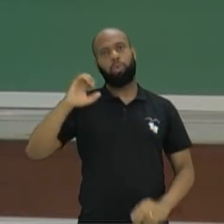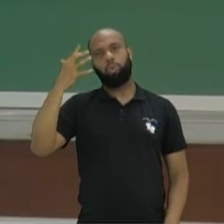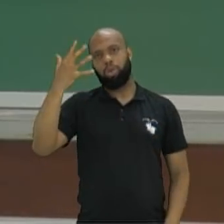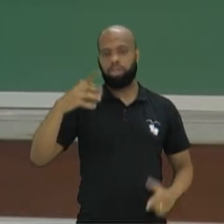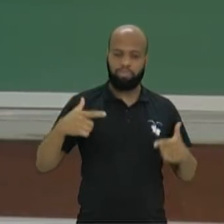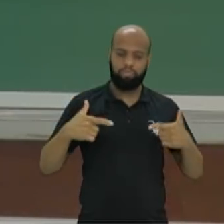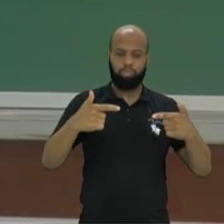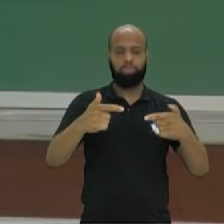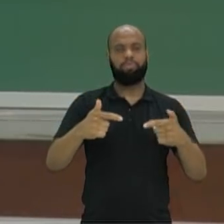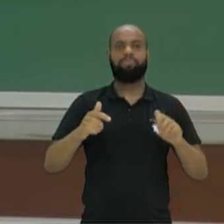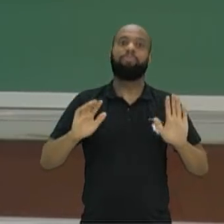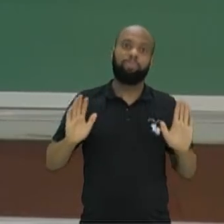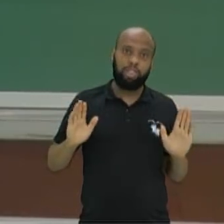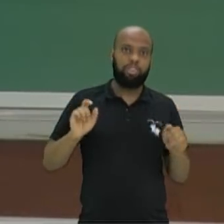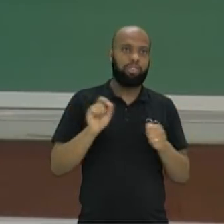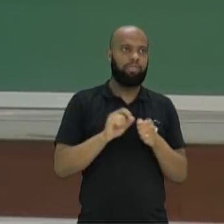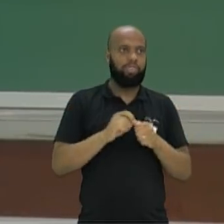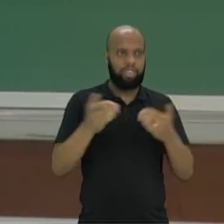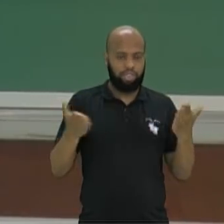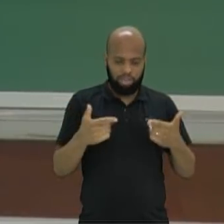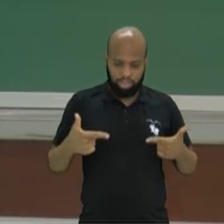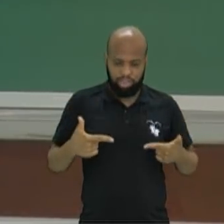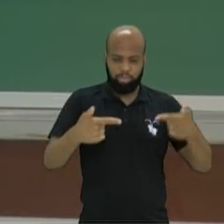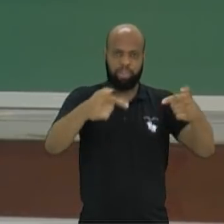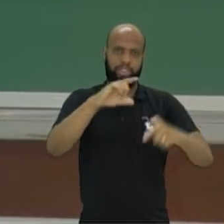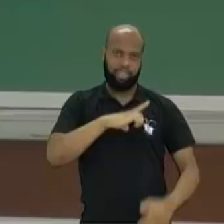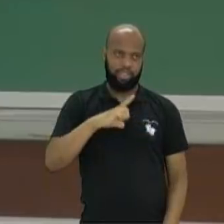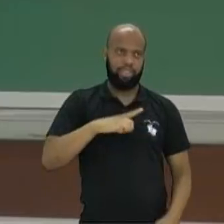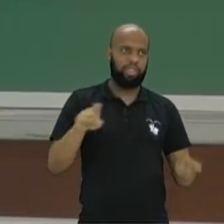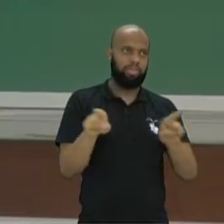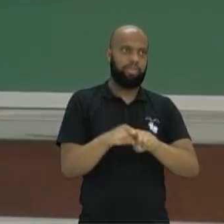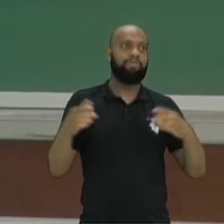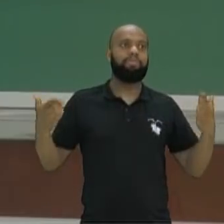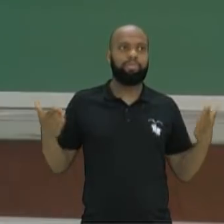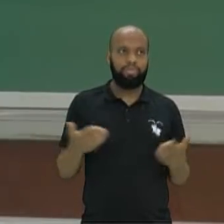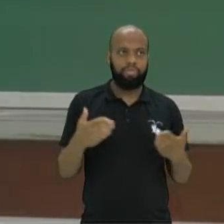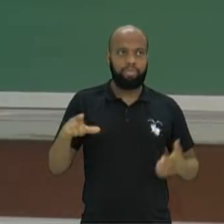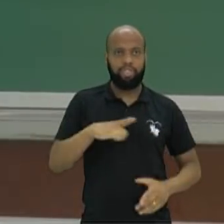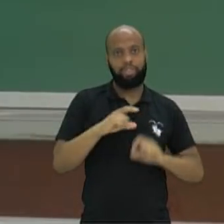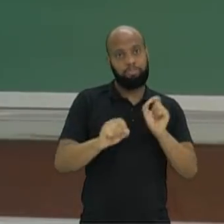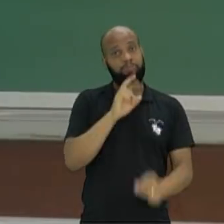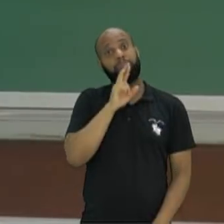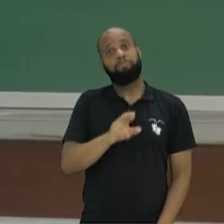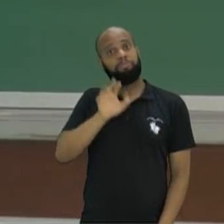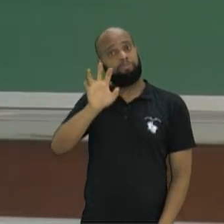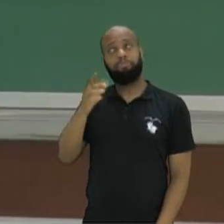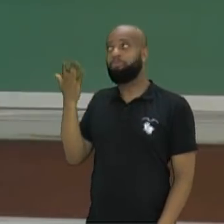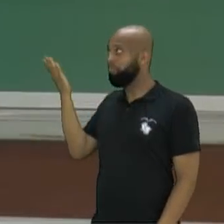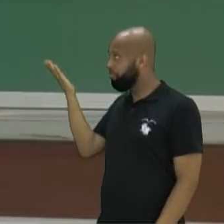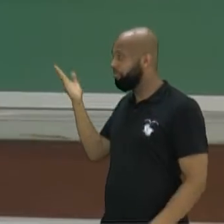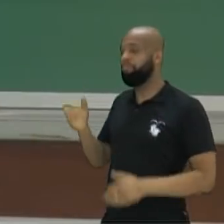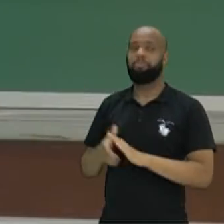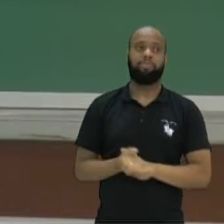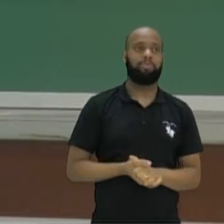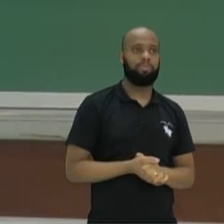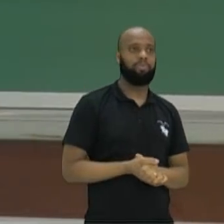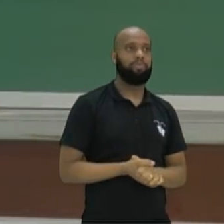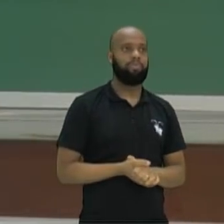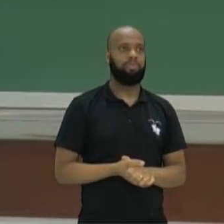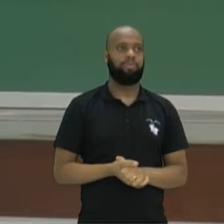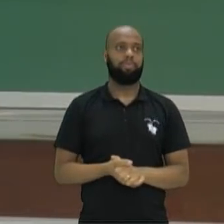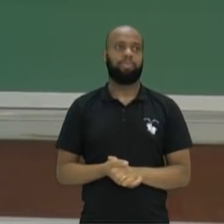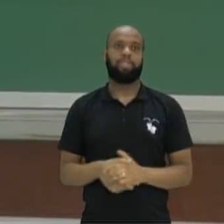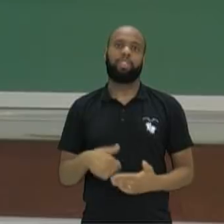católica. Pronto, está feita a guerra, como diz o outro, né? E agora está aqui a resposta. Eu não